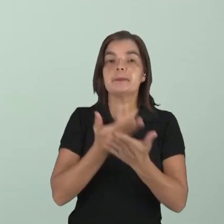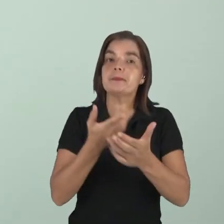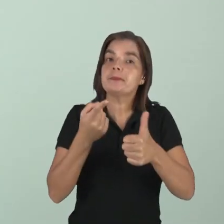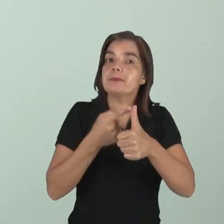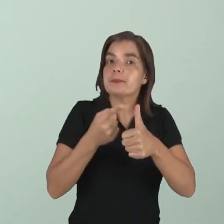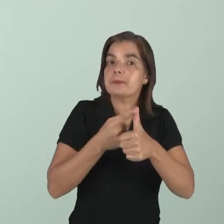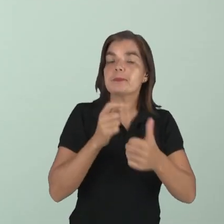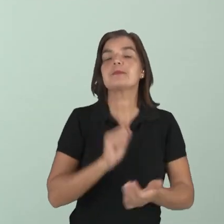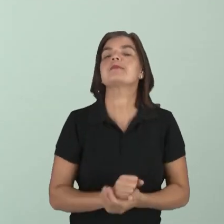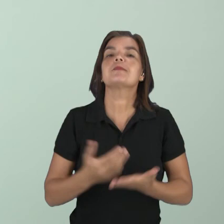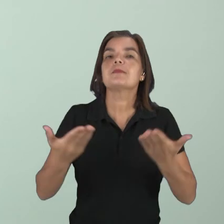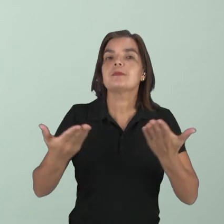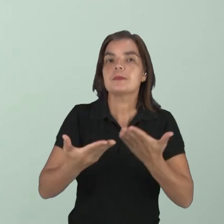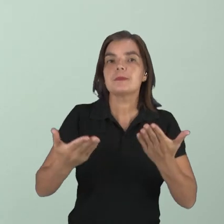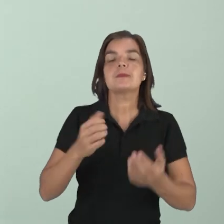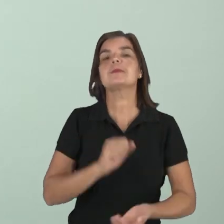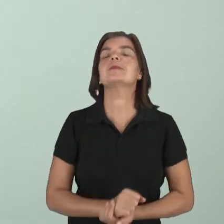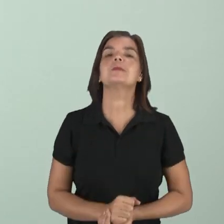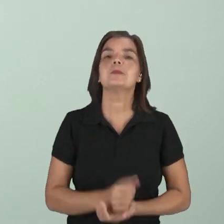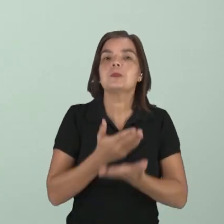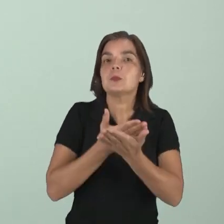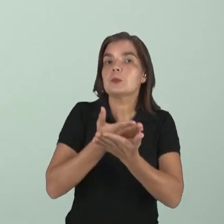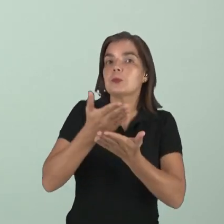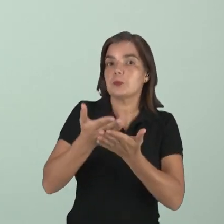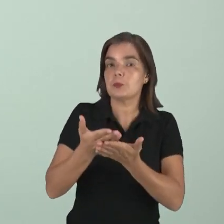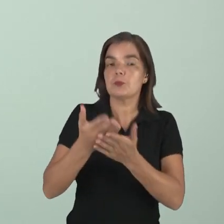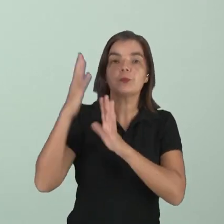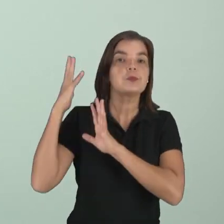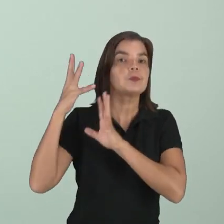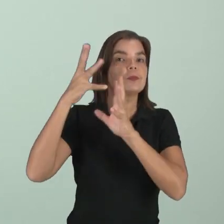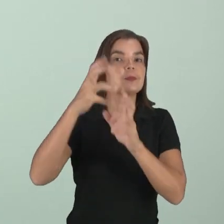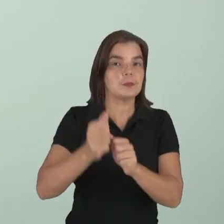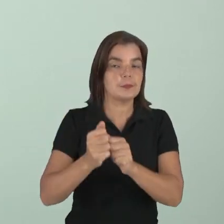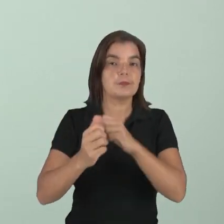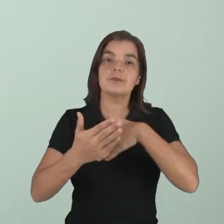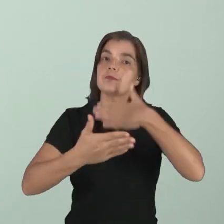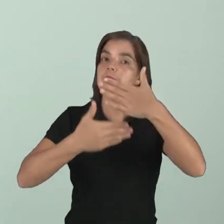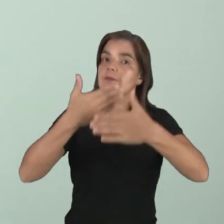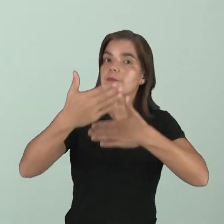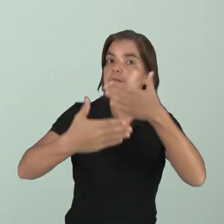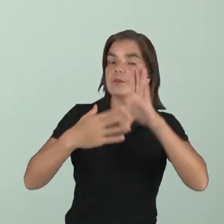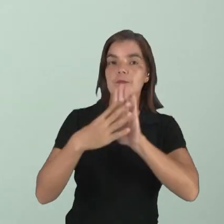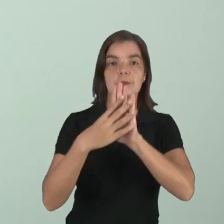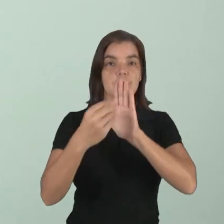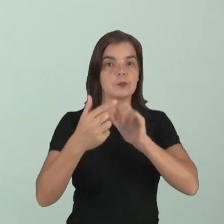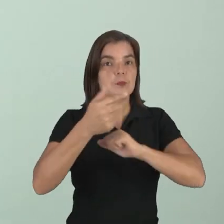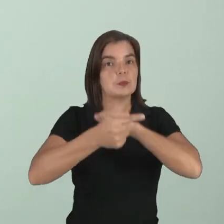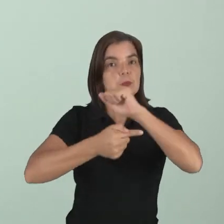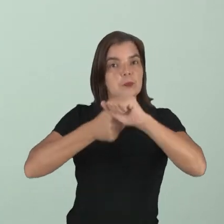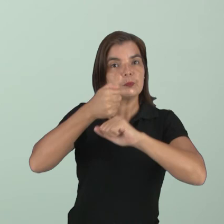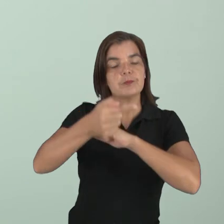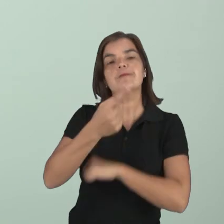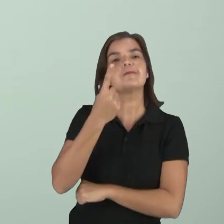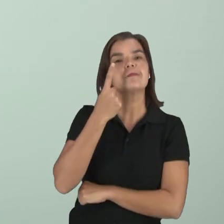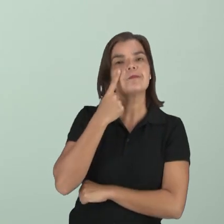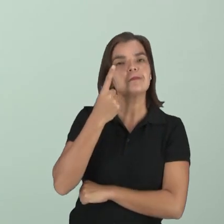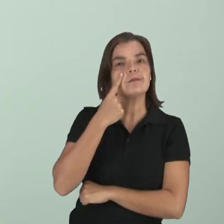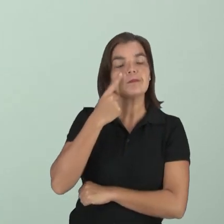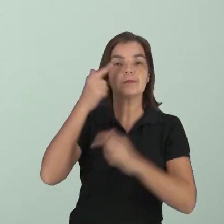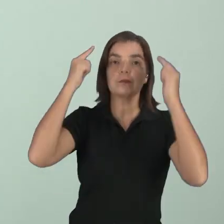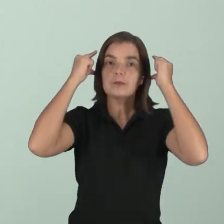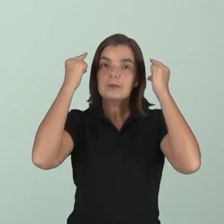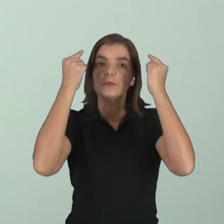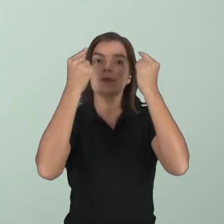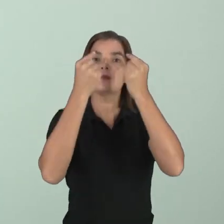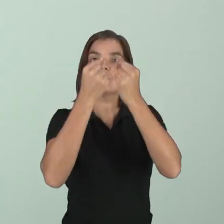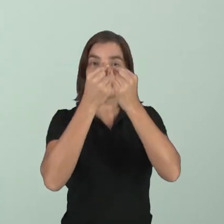nossa primeira aula de hoje, a gente iniciou a revisão da evolução dos modelos atômicos. A gente viu desde a